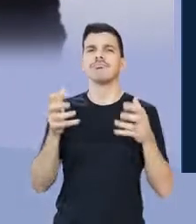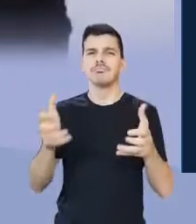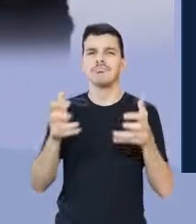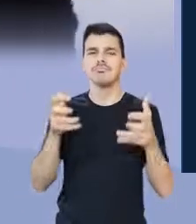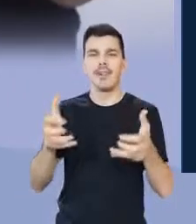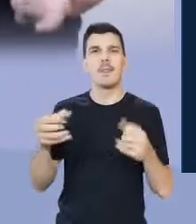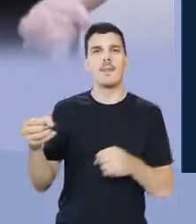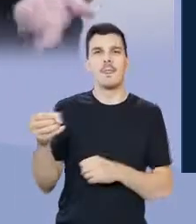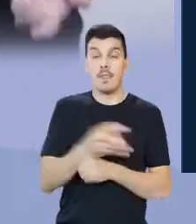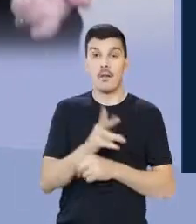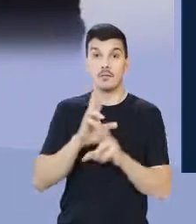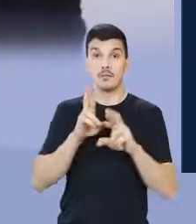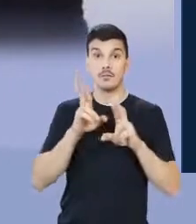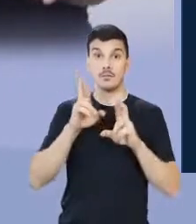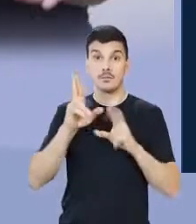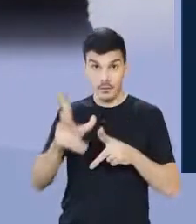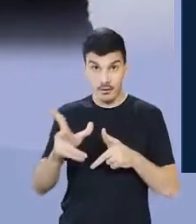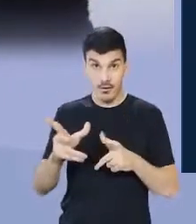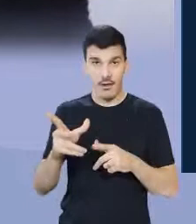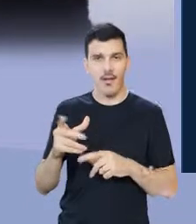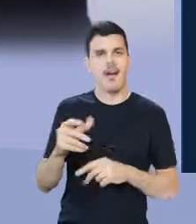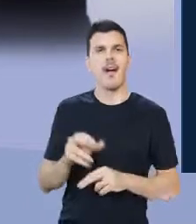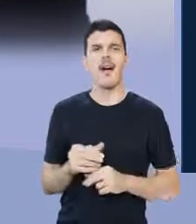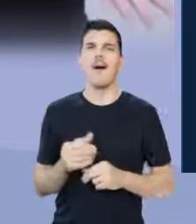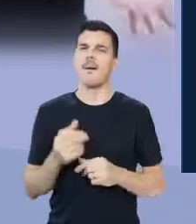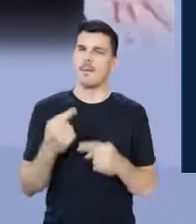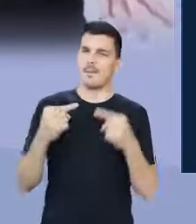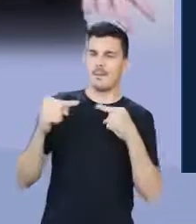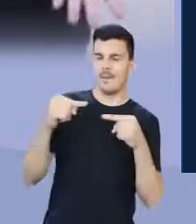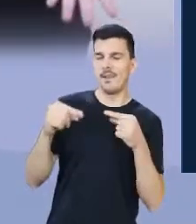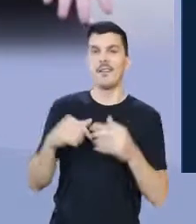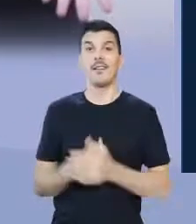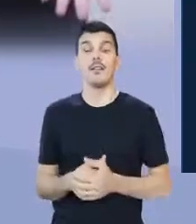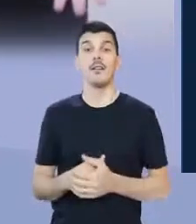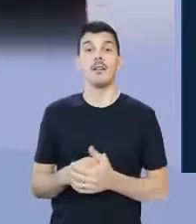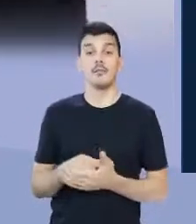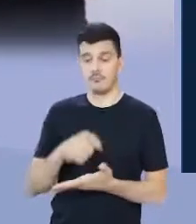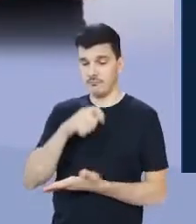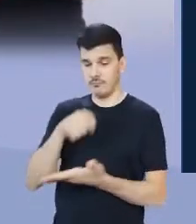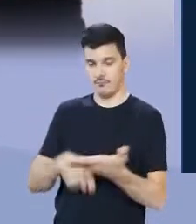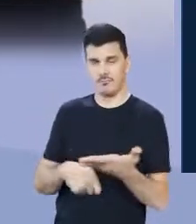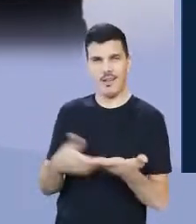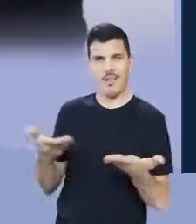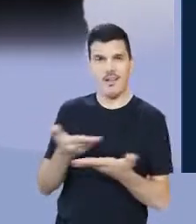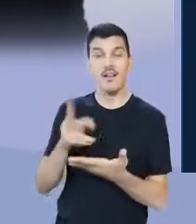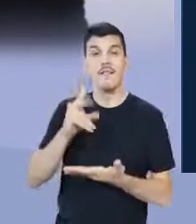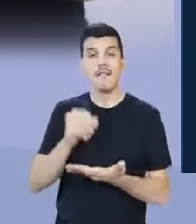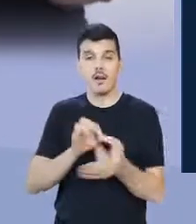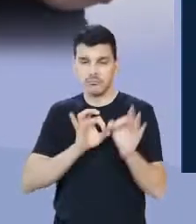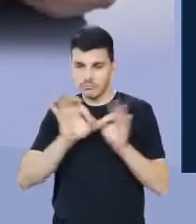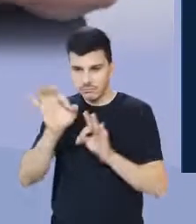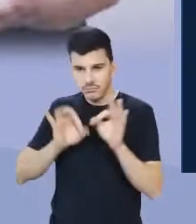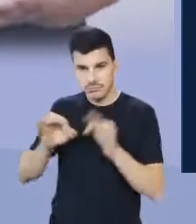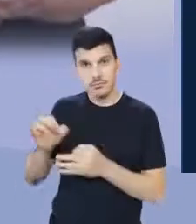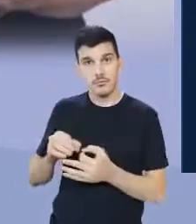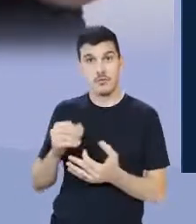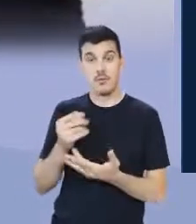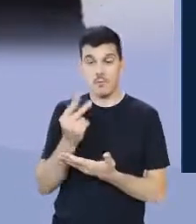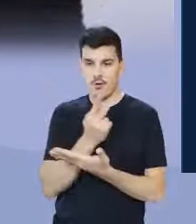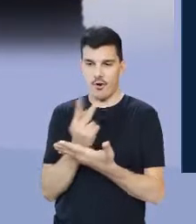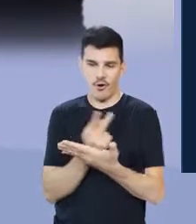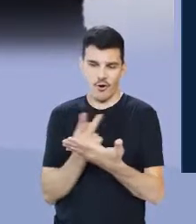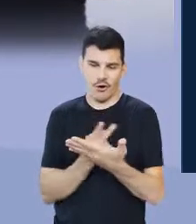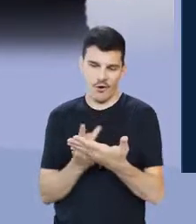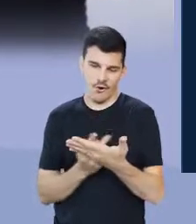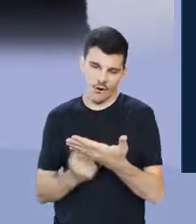revolucionário, inovador, diferente, arbitrário, esse autor vai produzir a